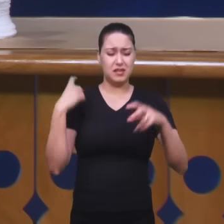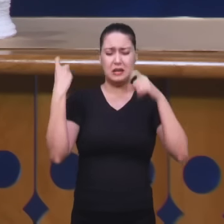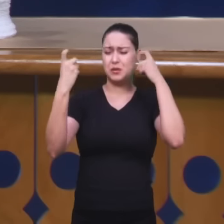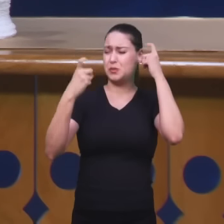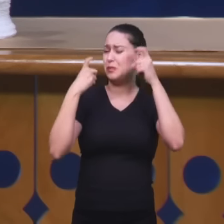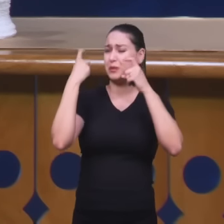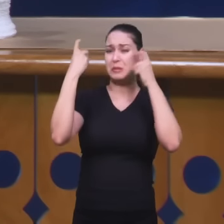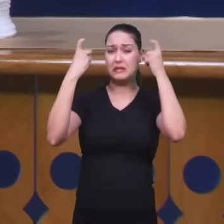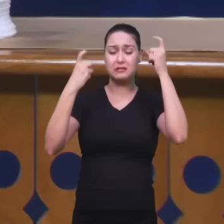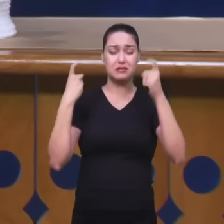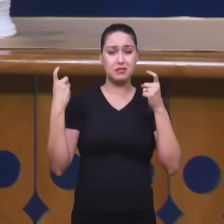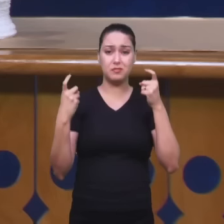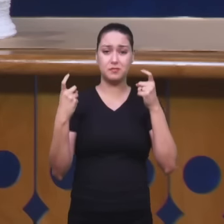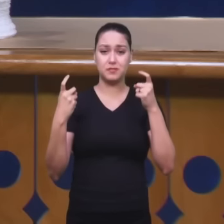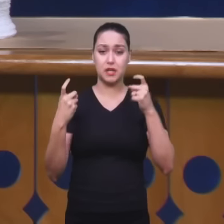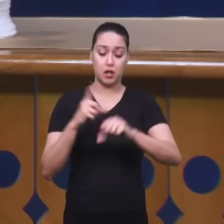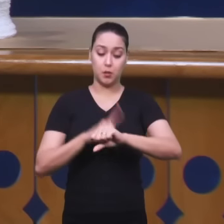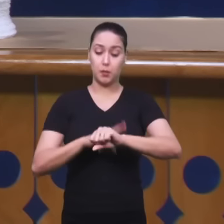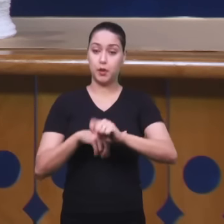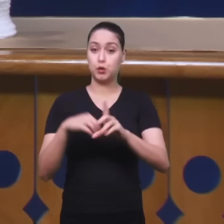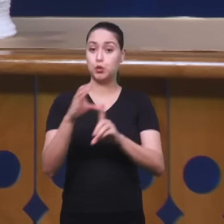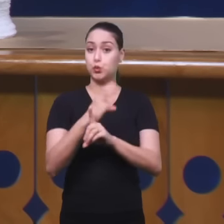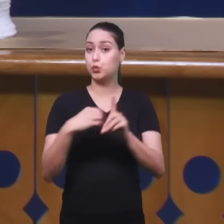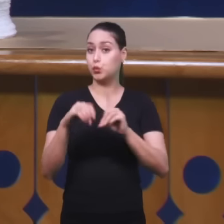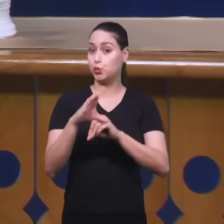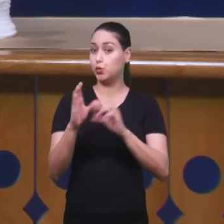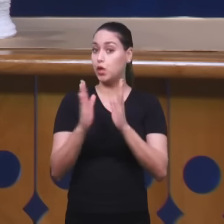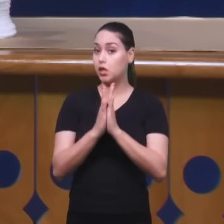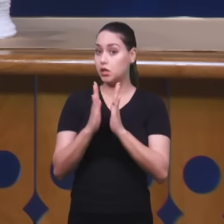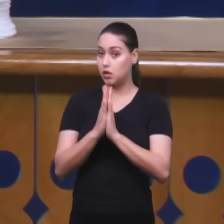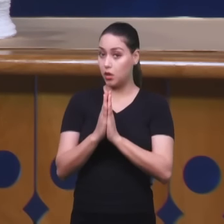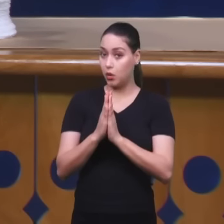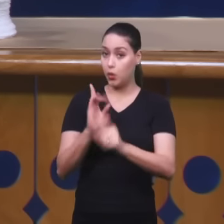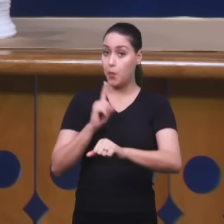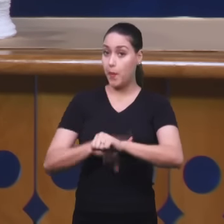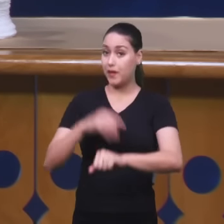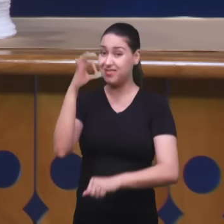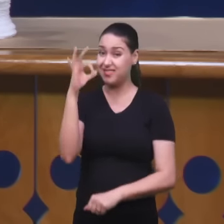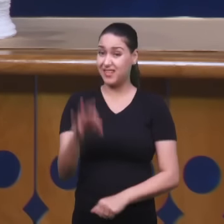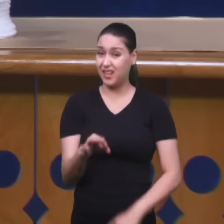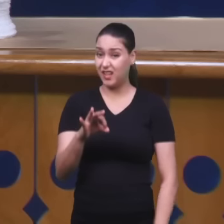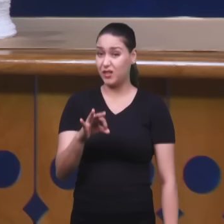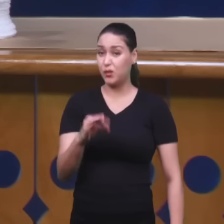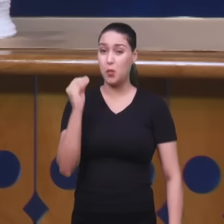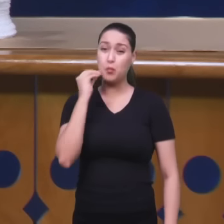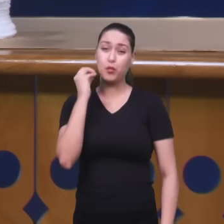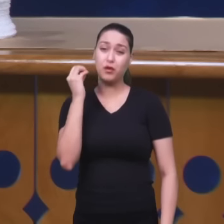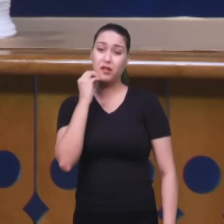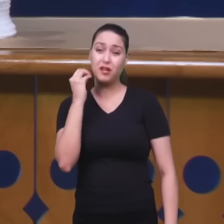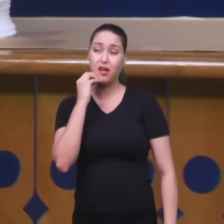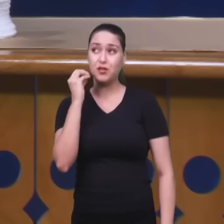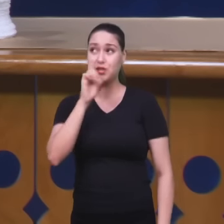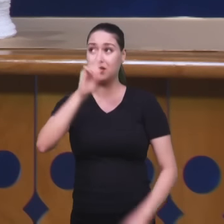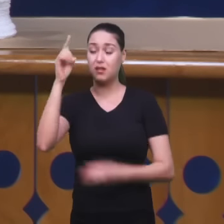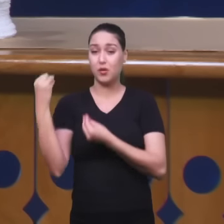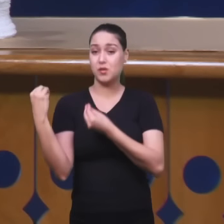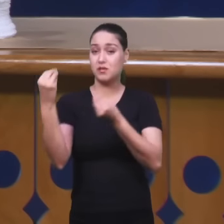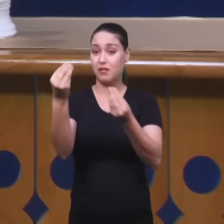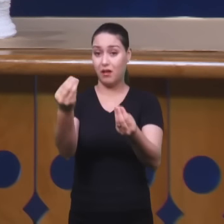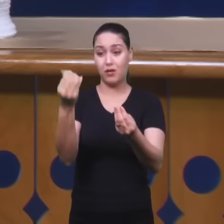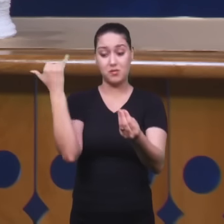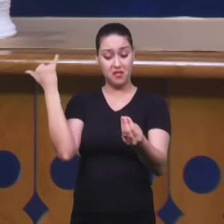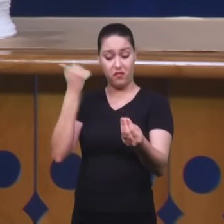É o ambiente propício É a oportunidade que Deus estabeleceu para nós hoje Para falar ao nosso coração